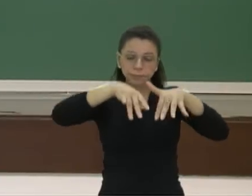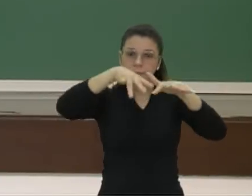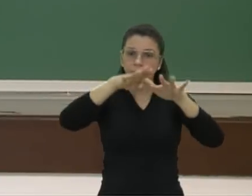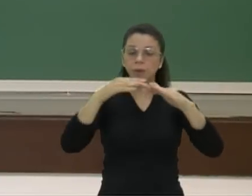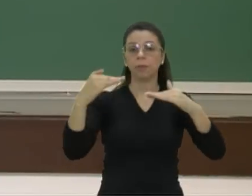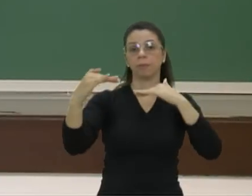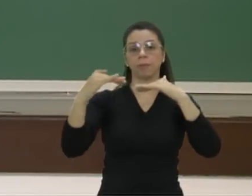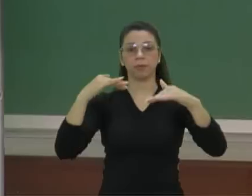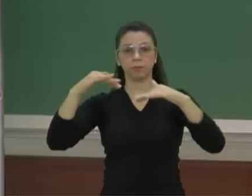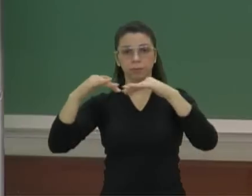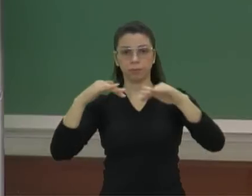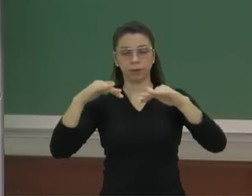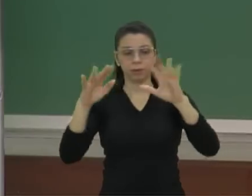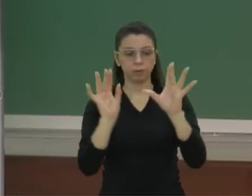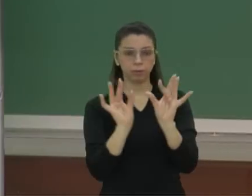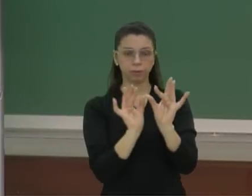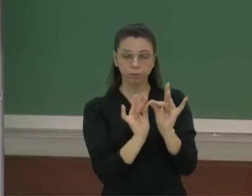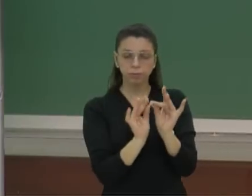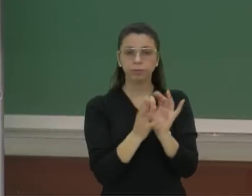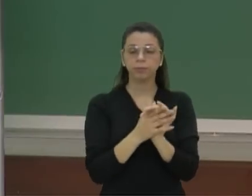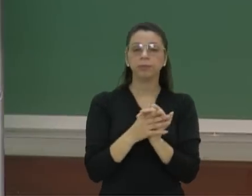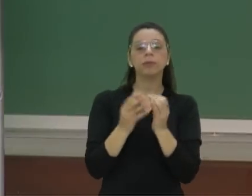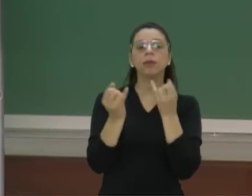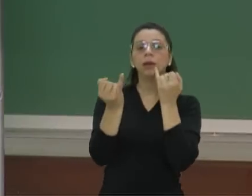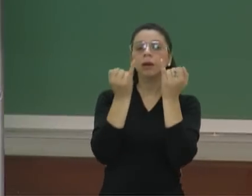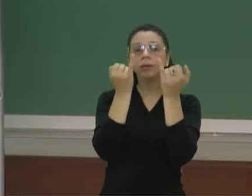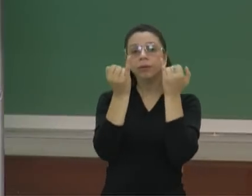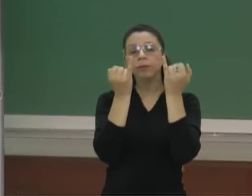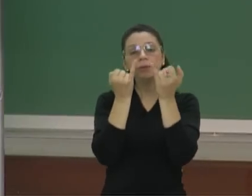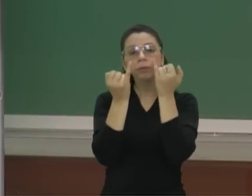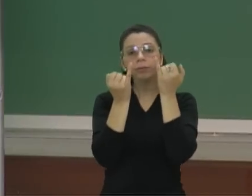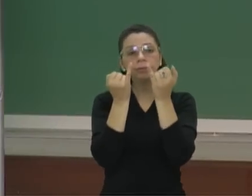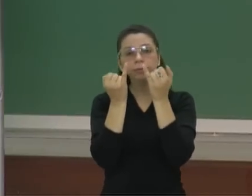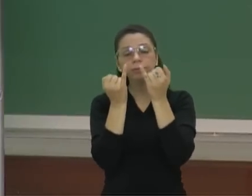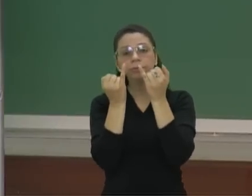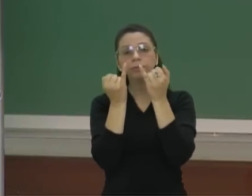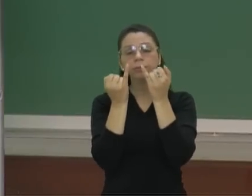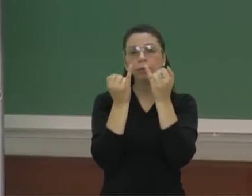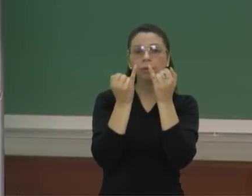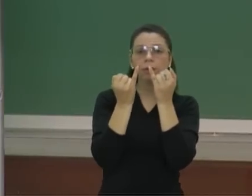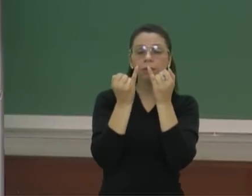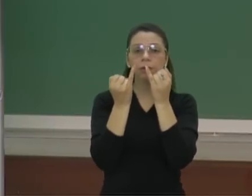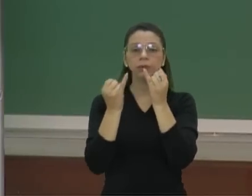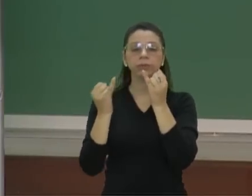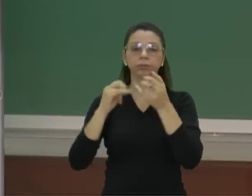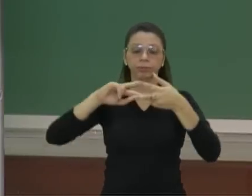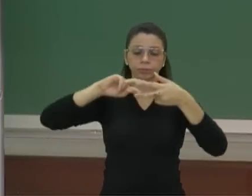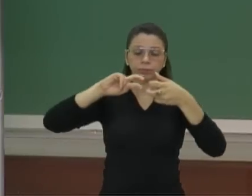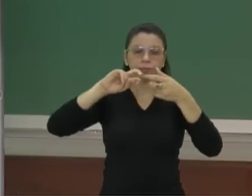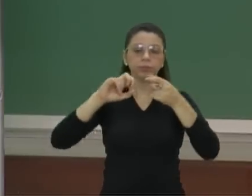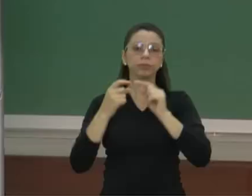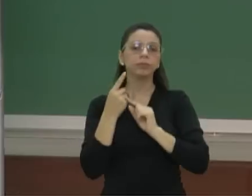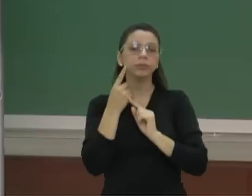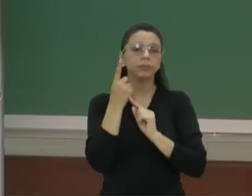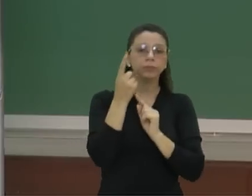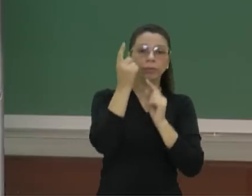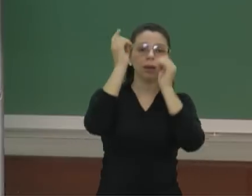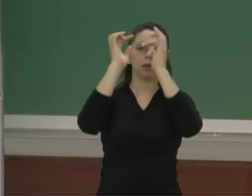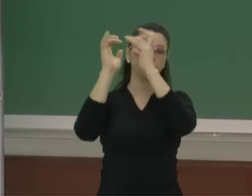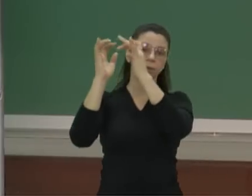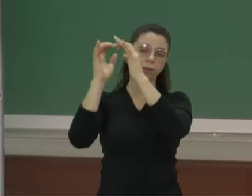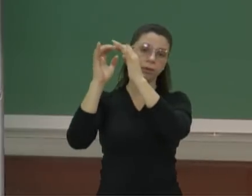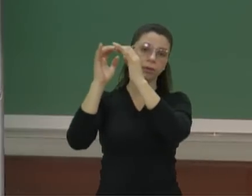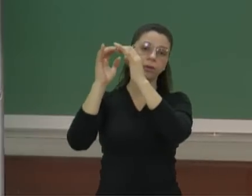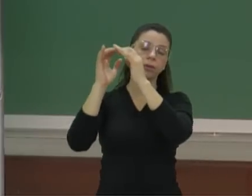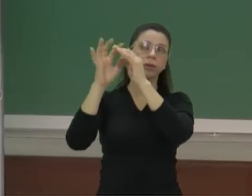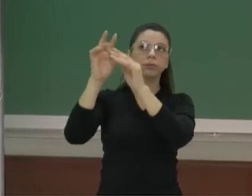a movimentação da água e essa informação é levada pelo nervo auditivo até o nosso cérebro e é assim que nós